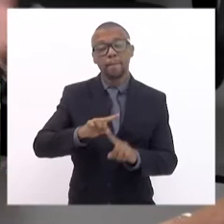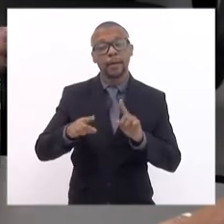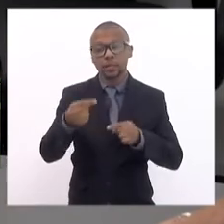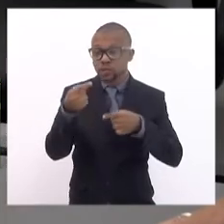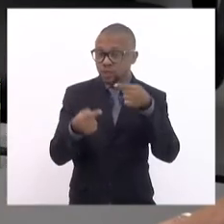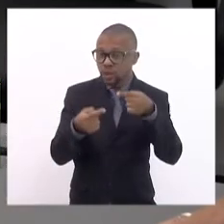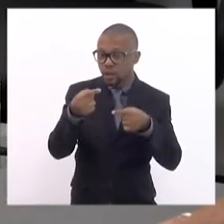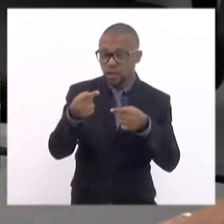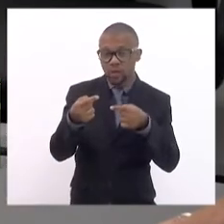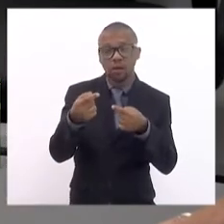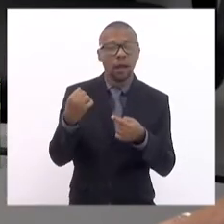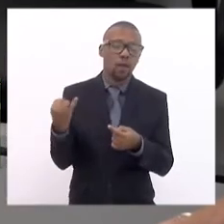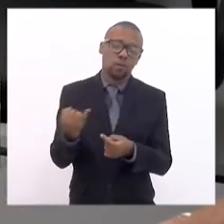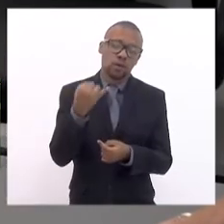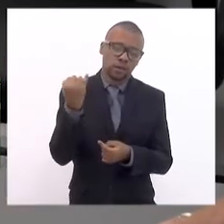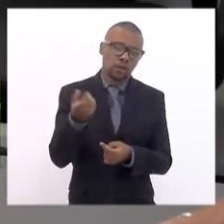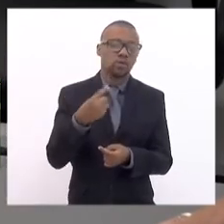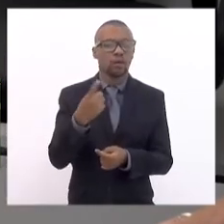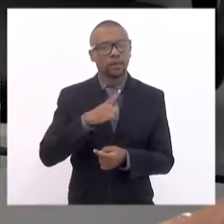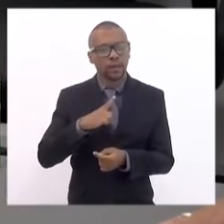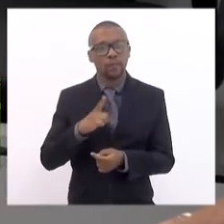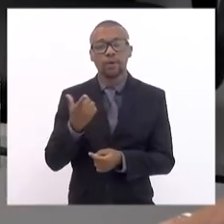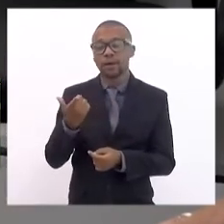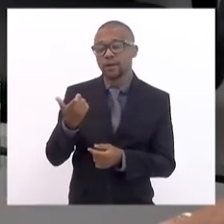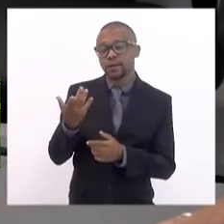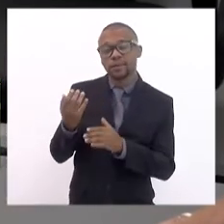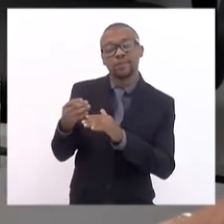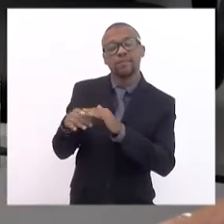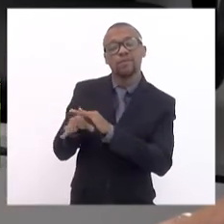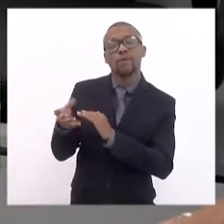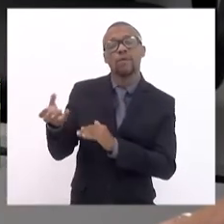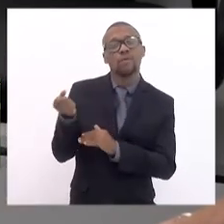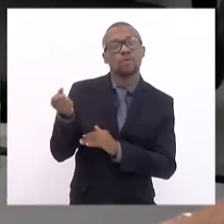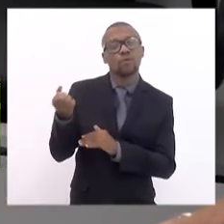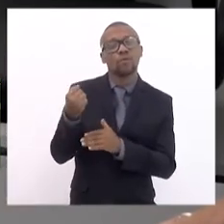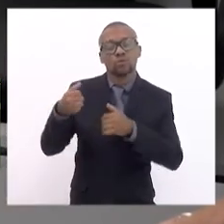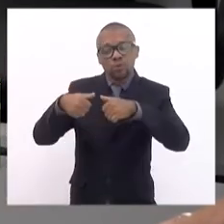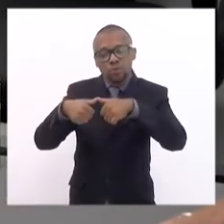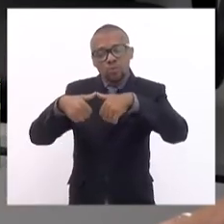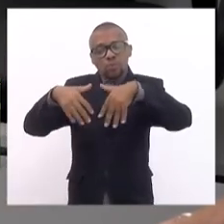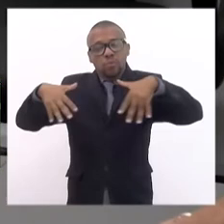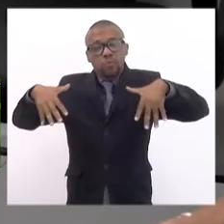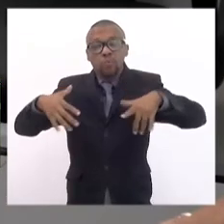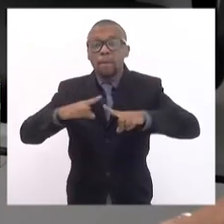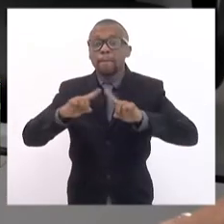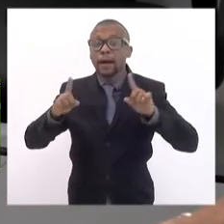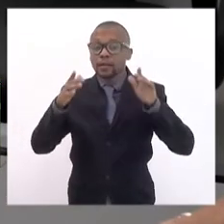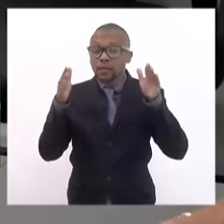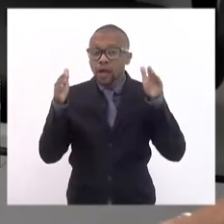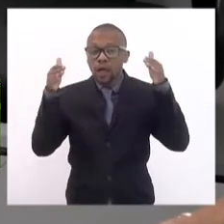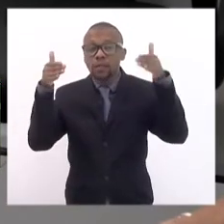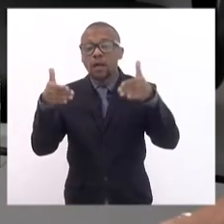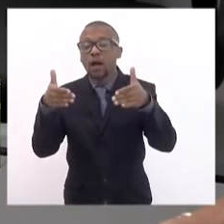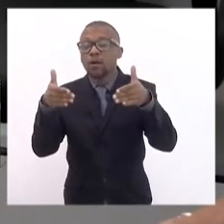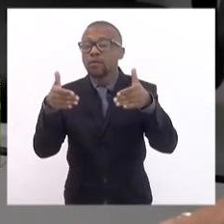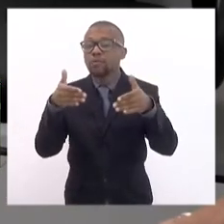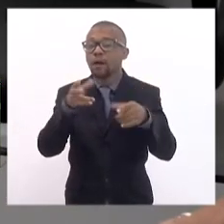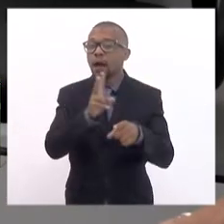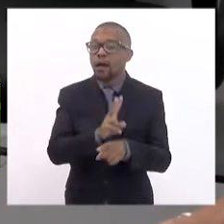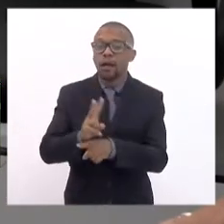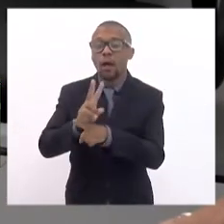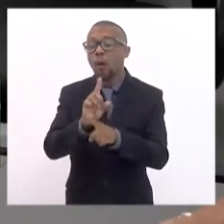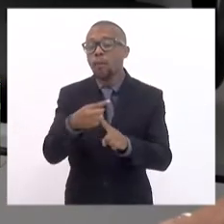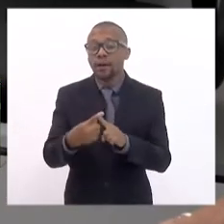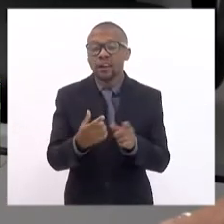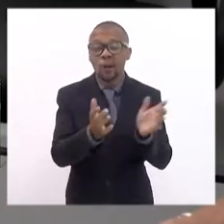a gente tem esse fundo guarda-chuva, mas às vezes ele não atende especificamente alguns segmentos, porque alguns segmentos têm algumas